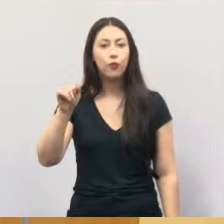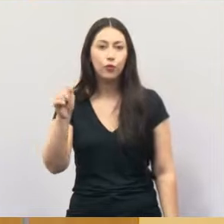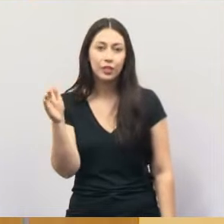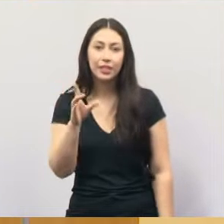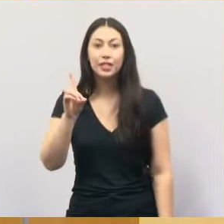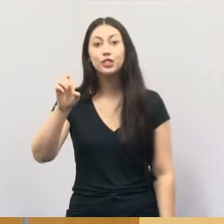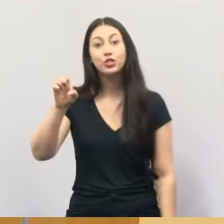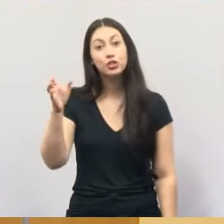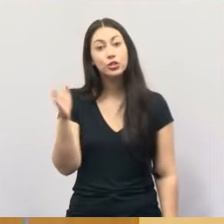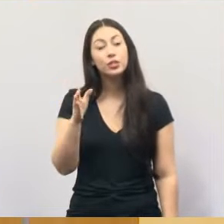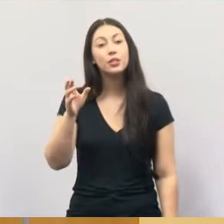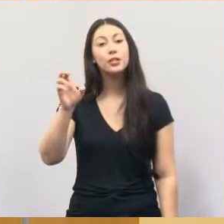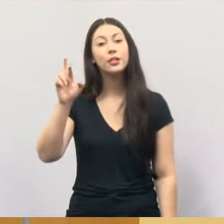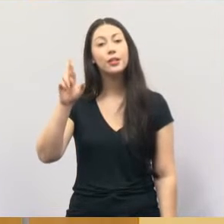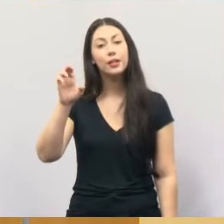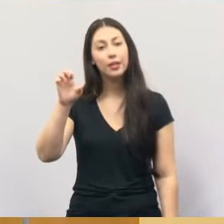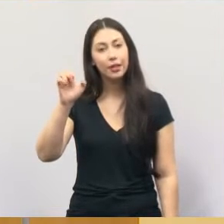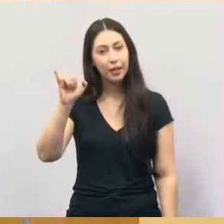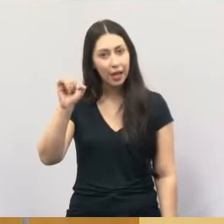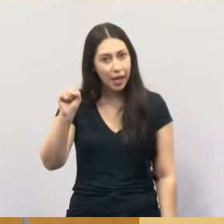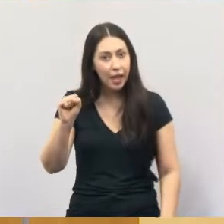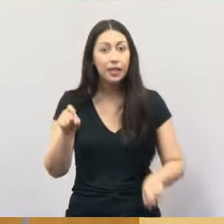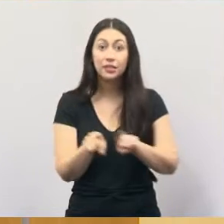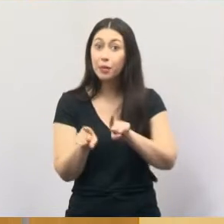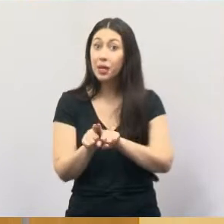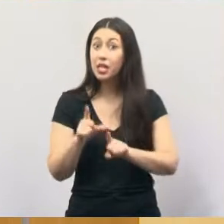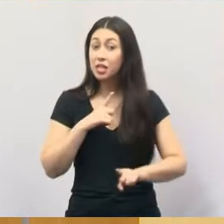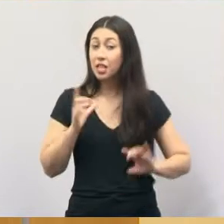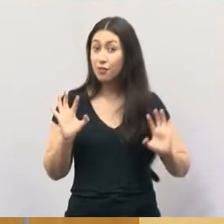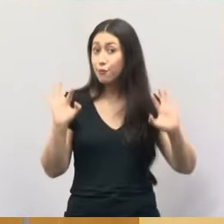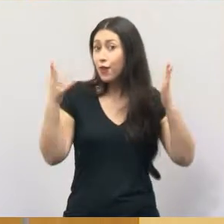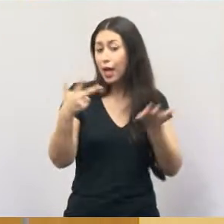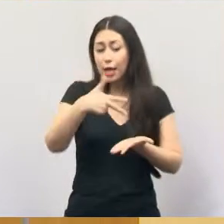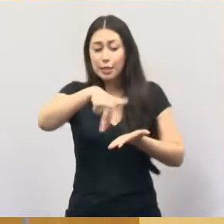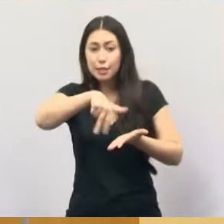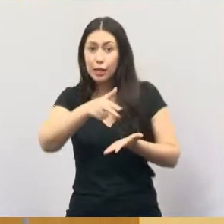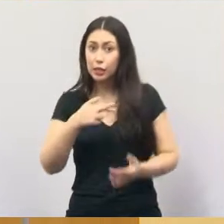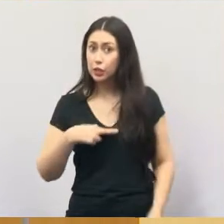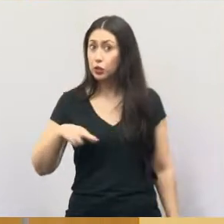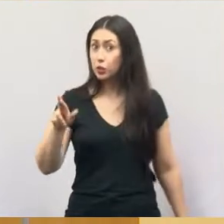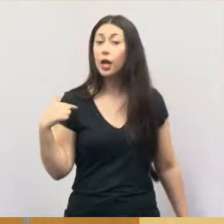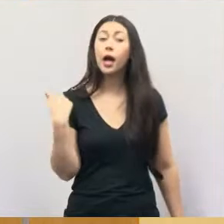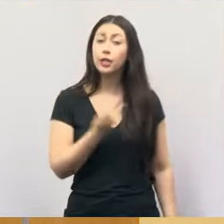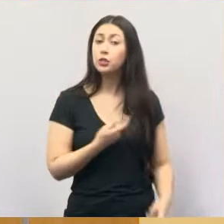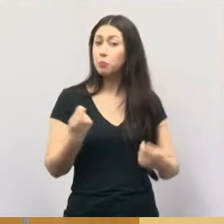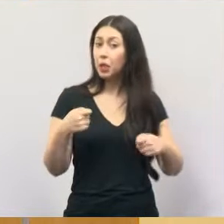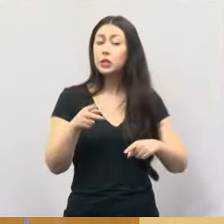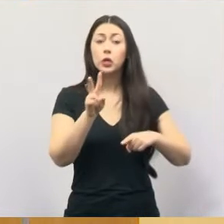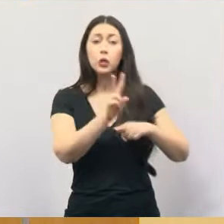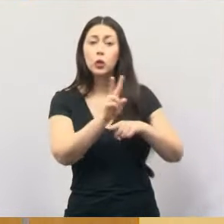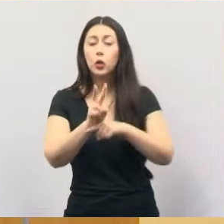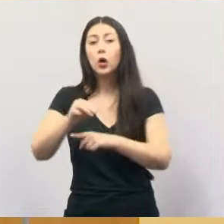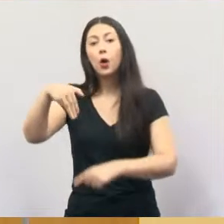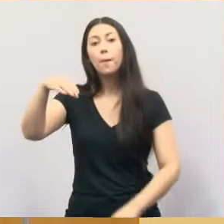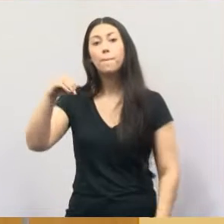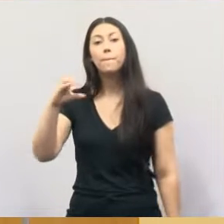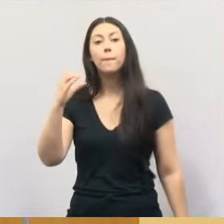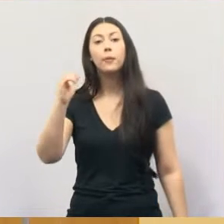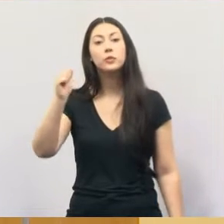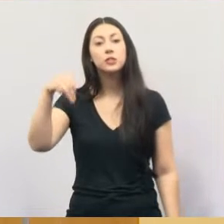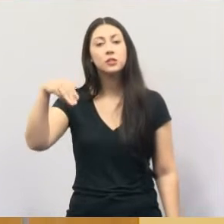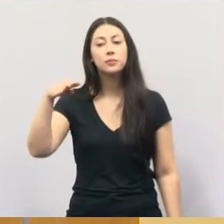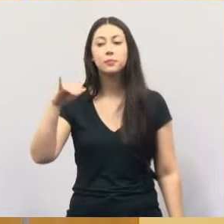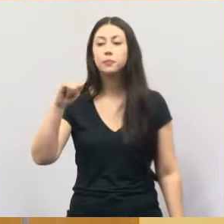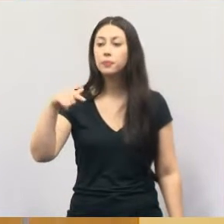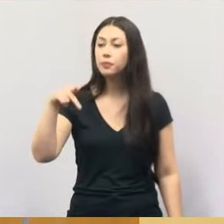muitas danças também típicas, né, religiosas, que nós também devemos preservar. Moçambique, não é isso, vereador